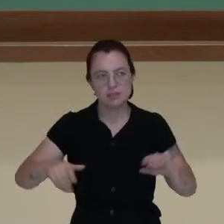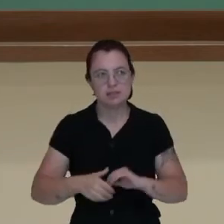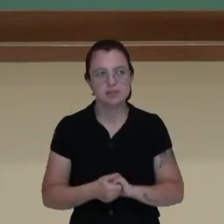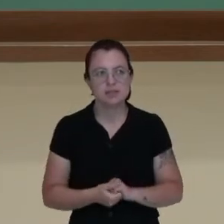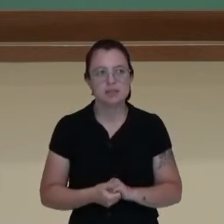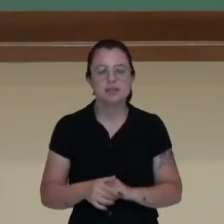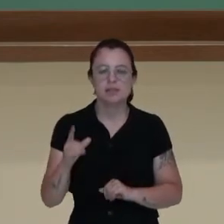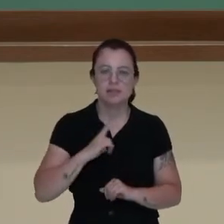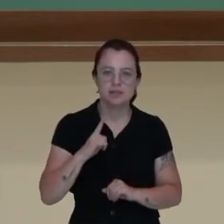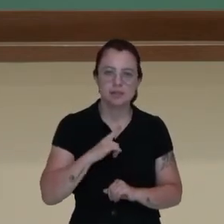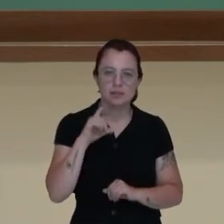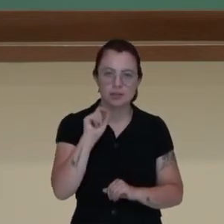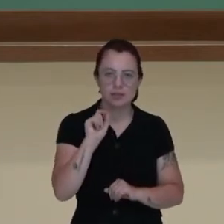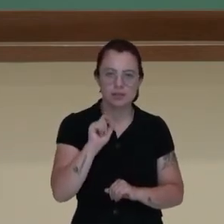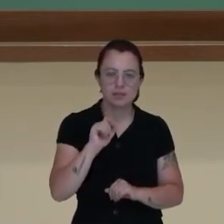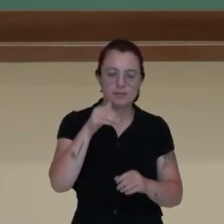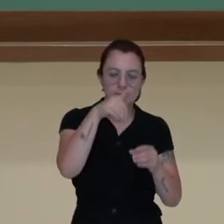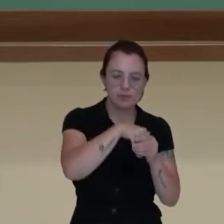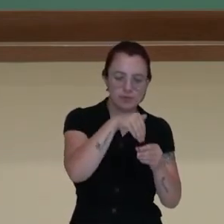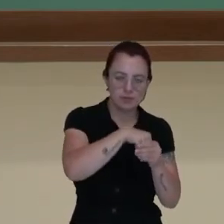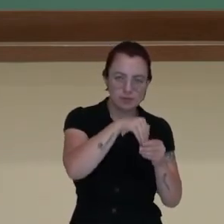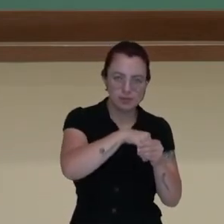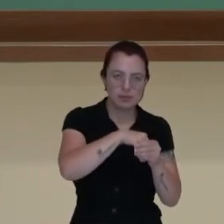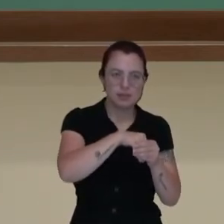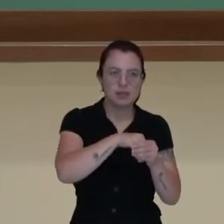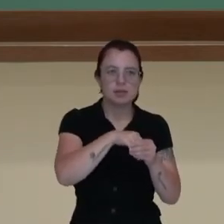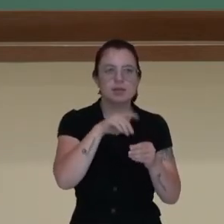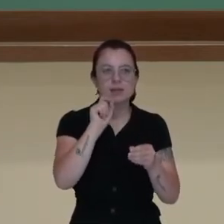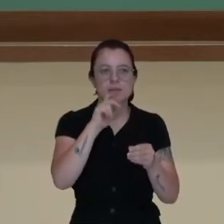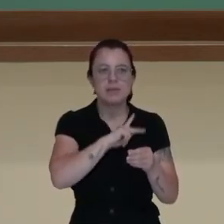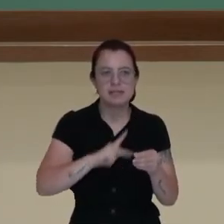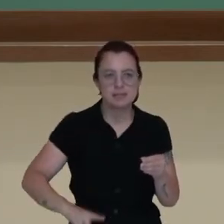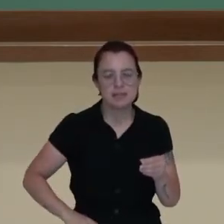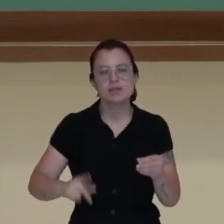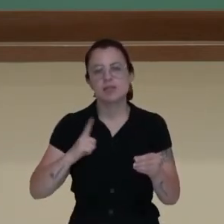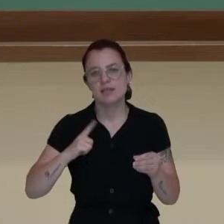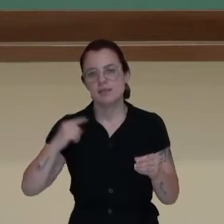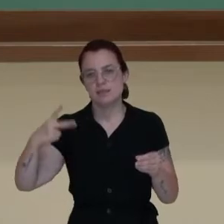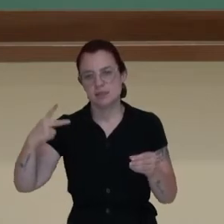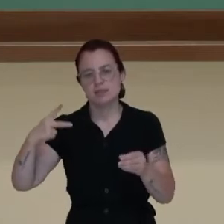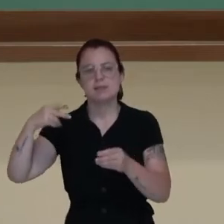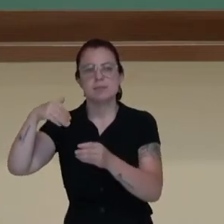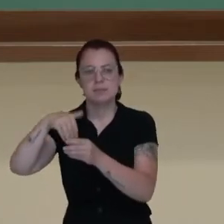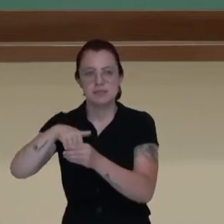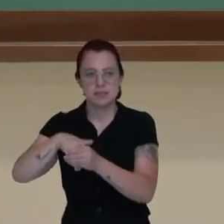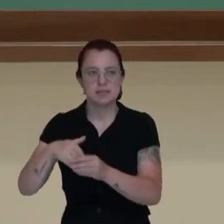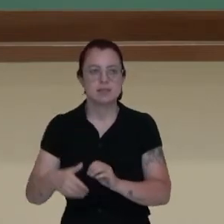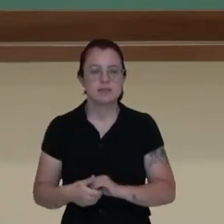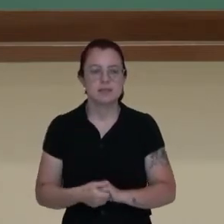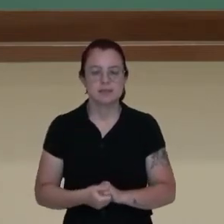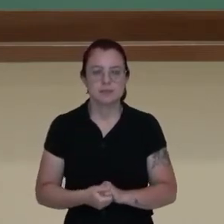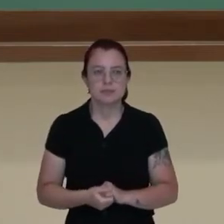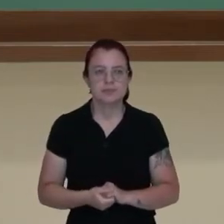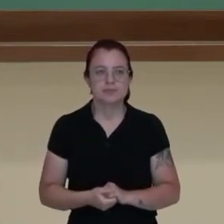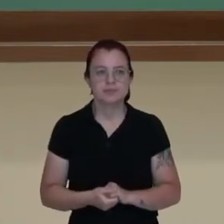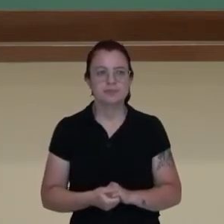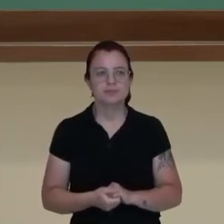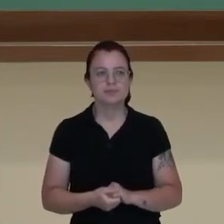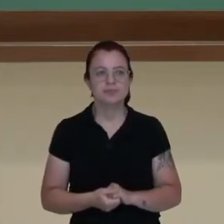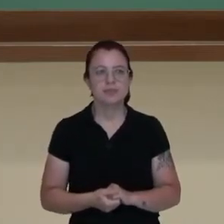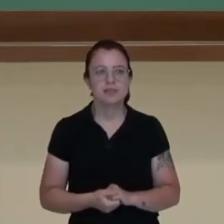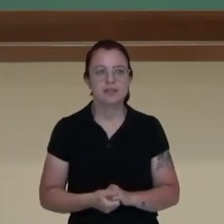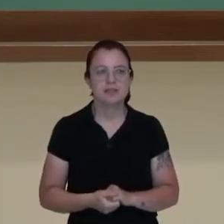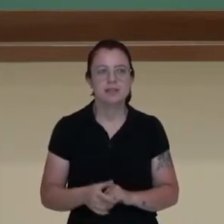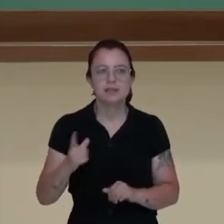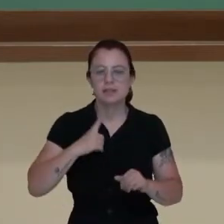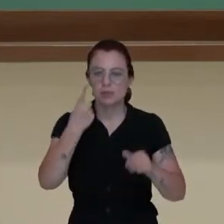para presidente e a candidatura para vice-presidente, né? Mas ambos faziam parte ali desse partido Aliança Liberal. Aqui a gente